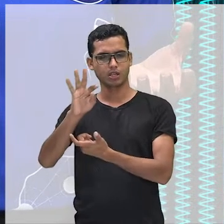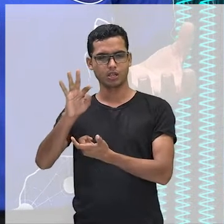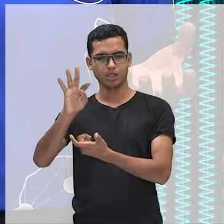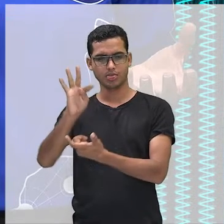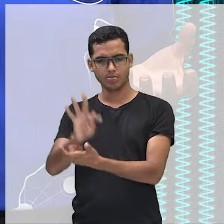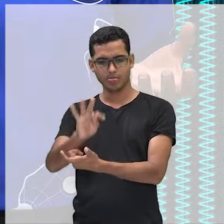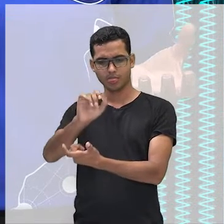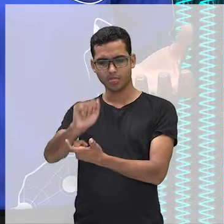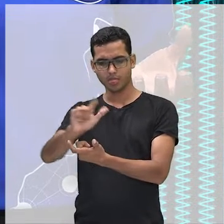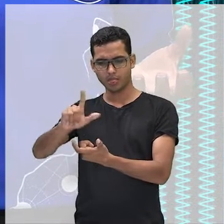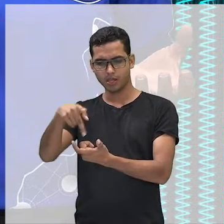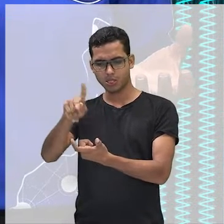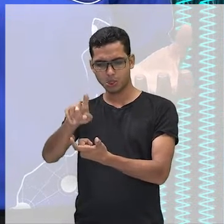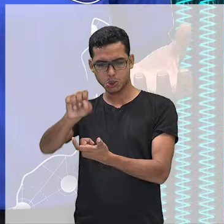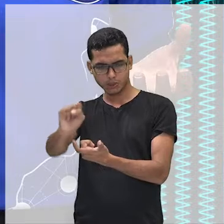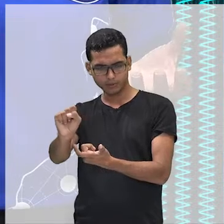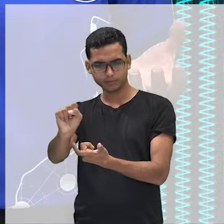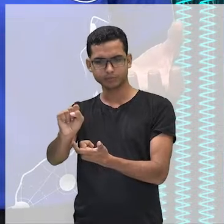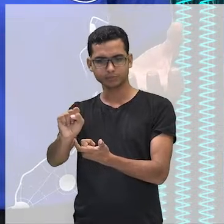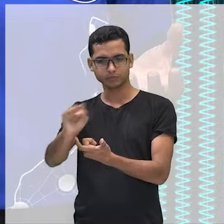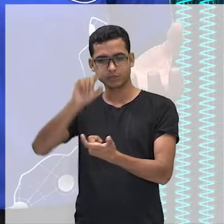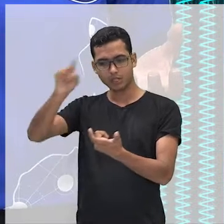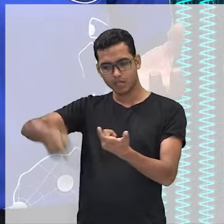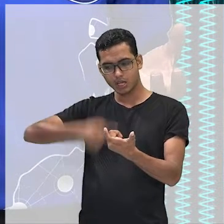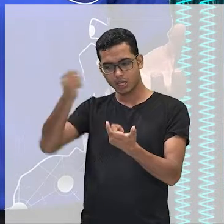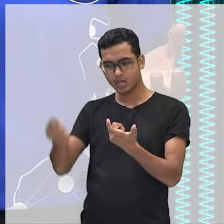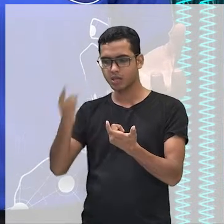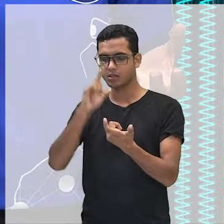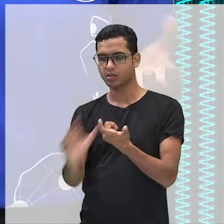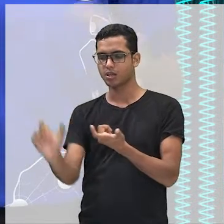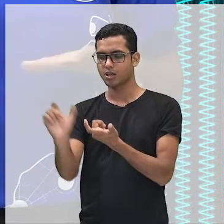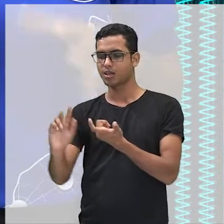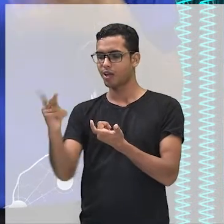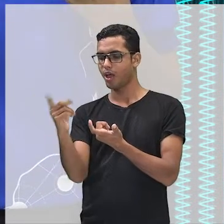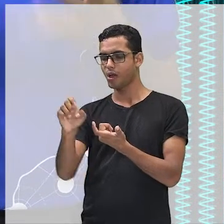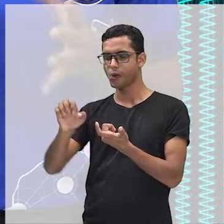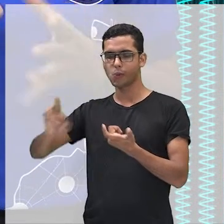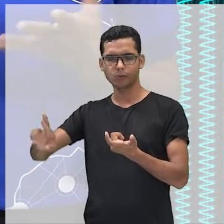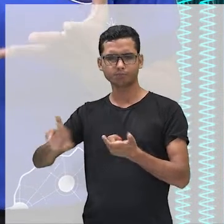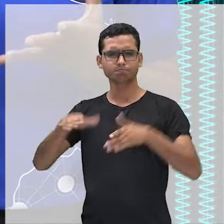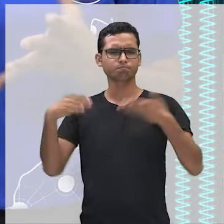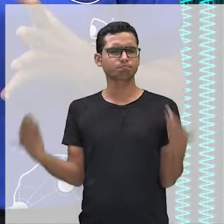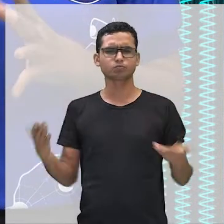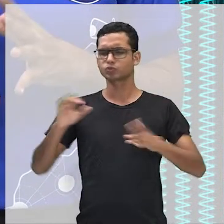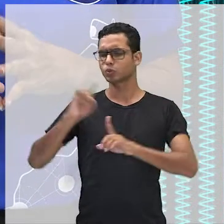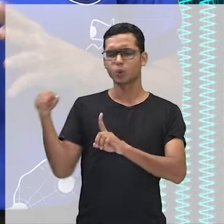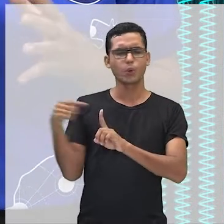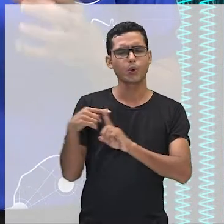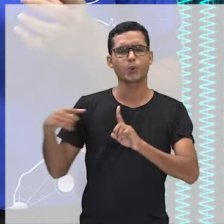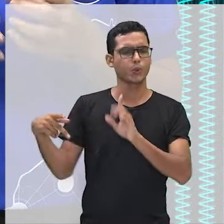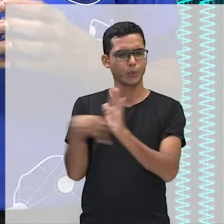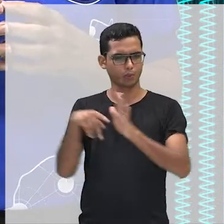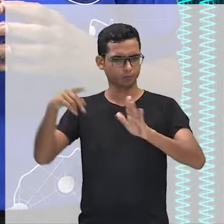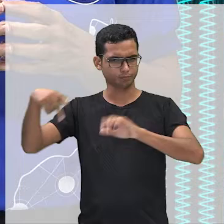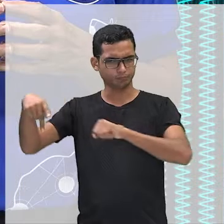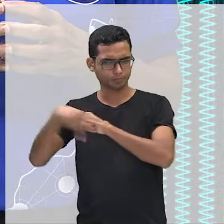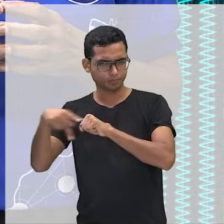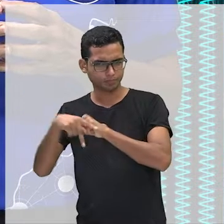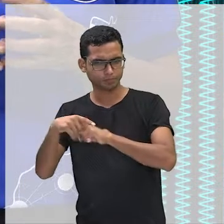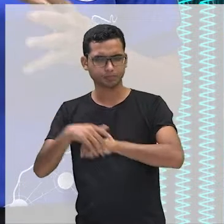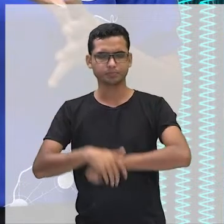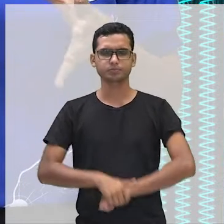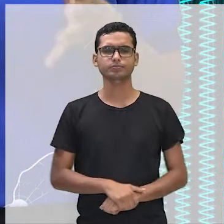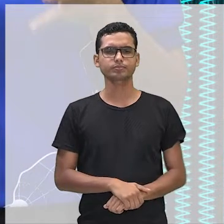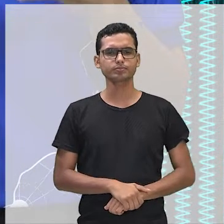com ela, talks to her, talks to her. Então, qual é a função do objeto, do object